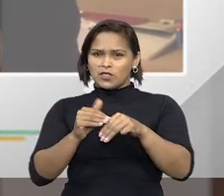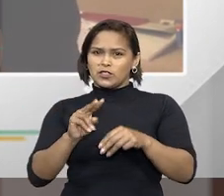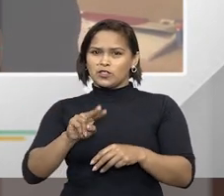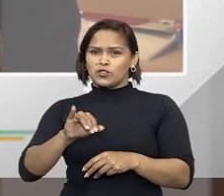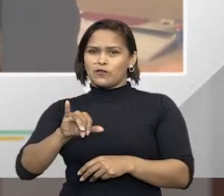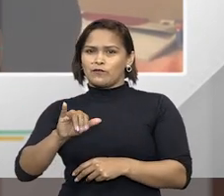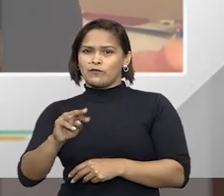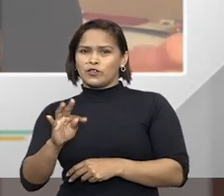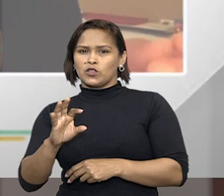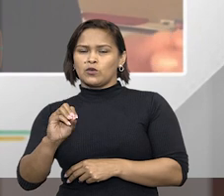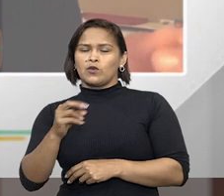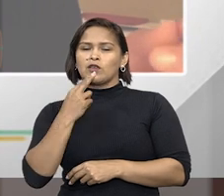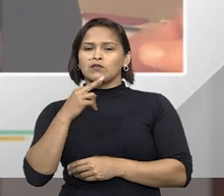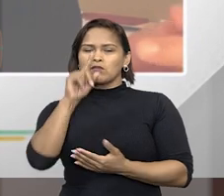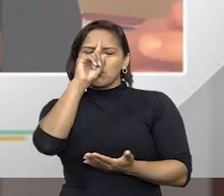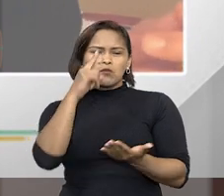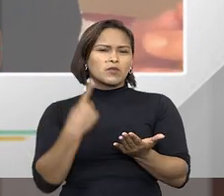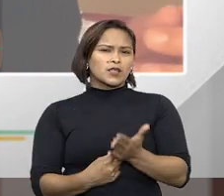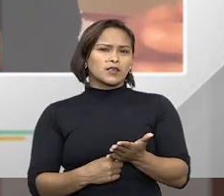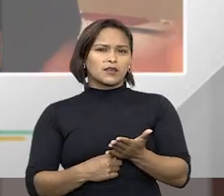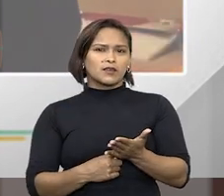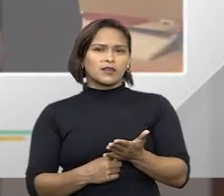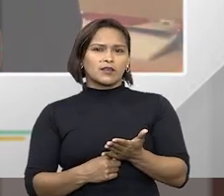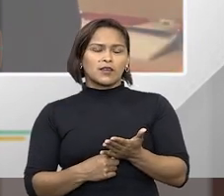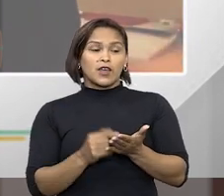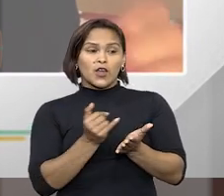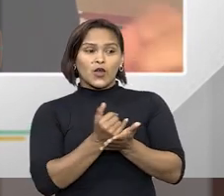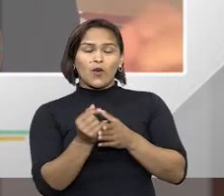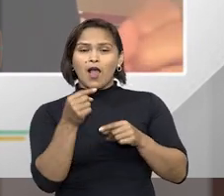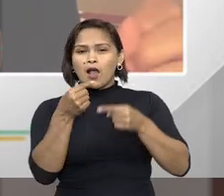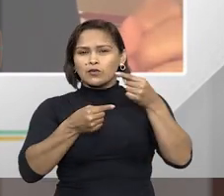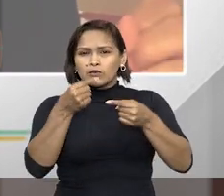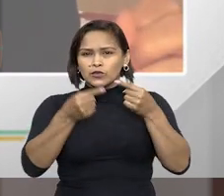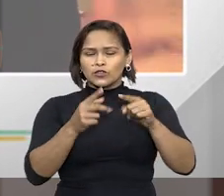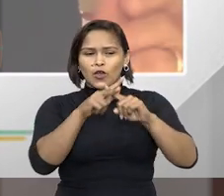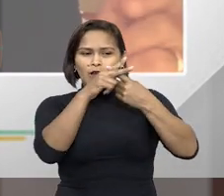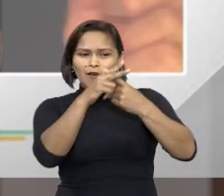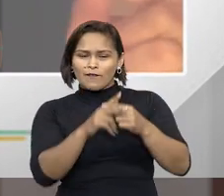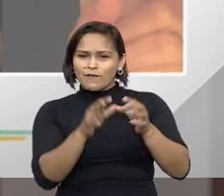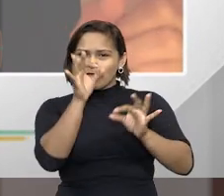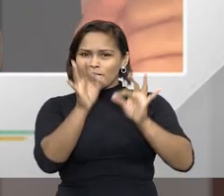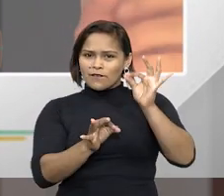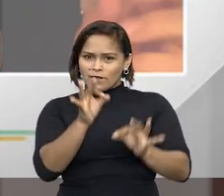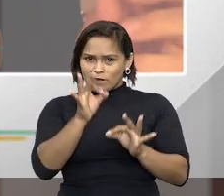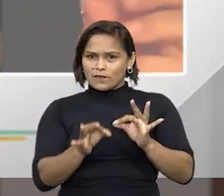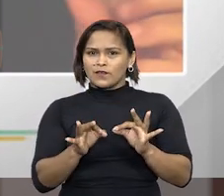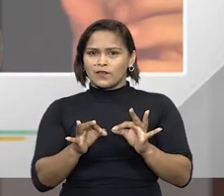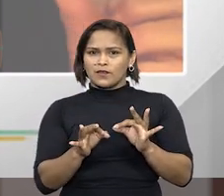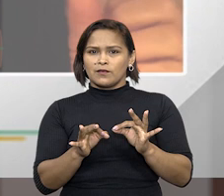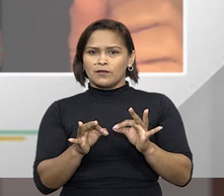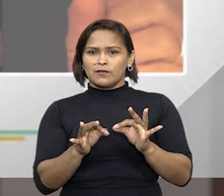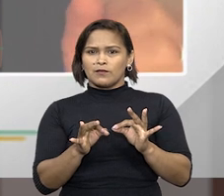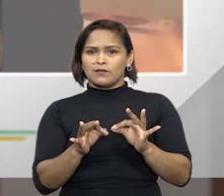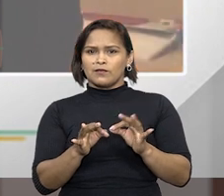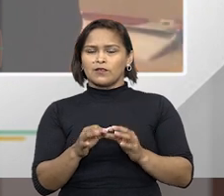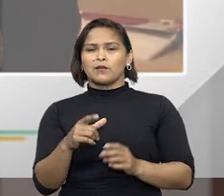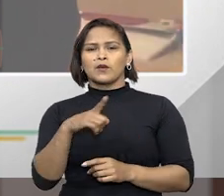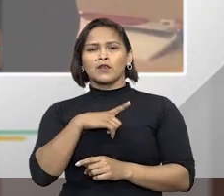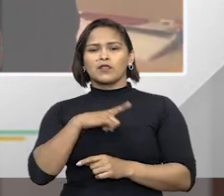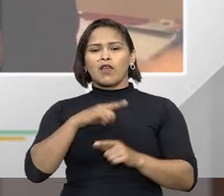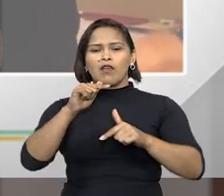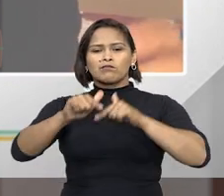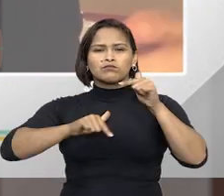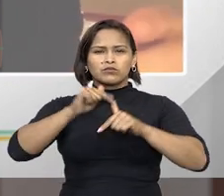etc. Quando discutiu-se a reforma do judiciário, houve um trabalho muito